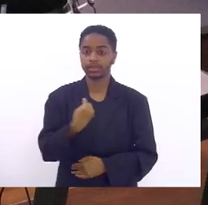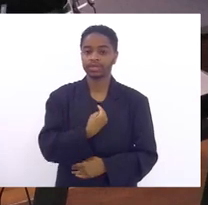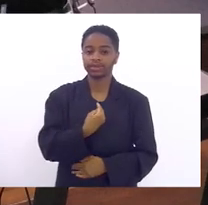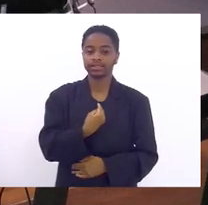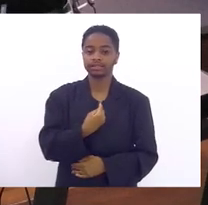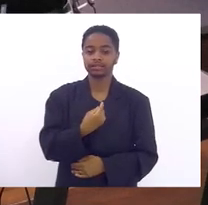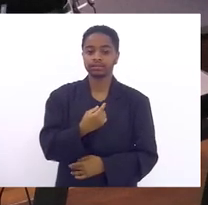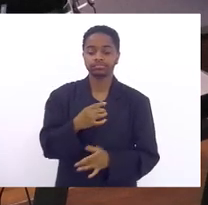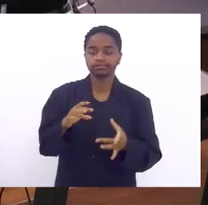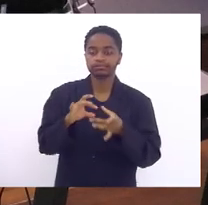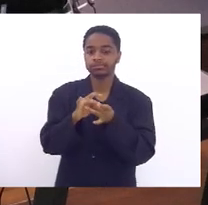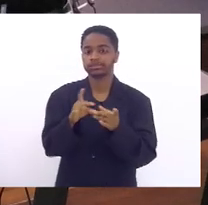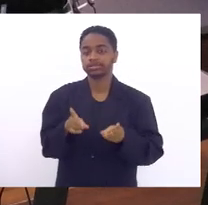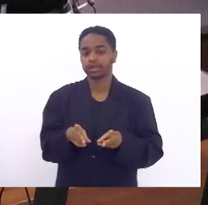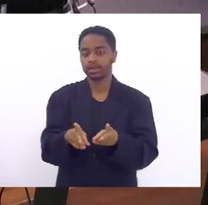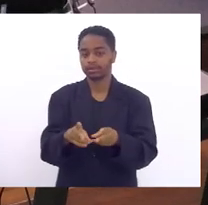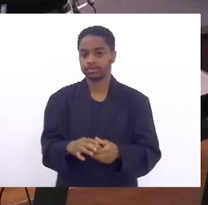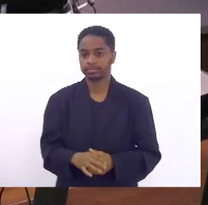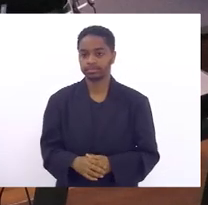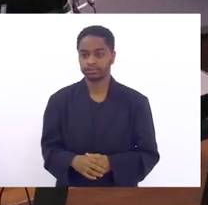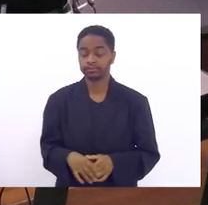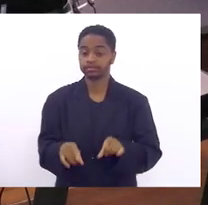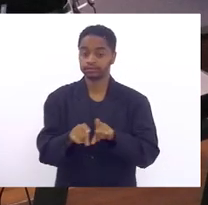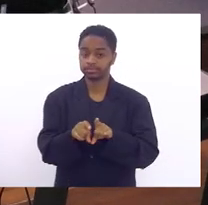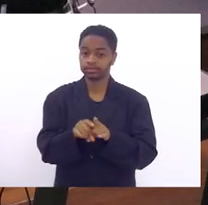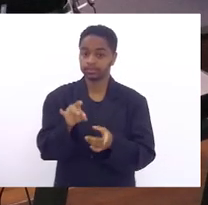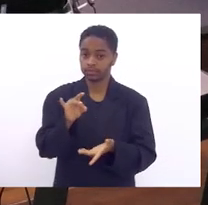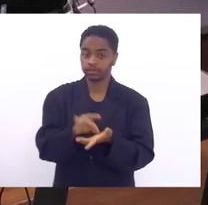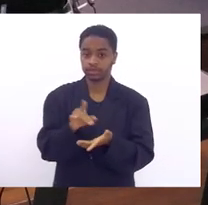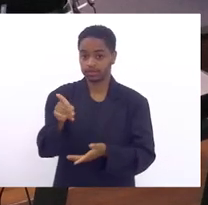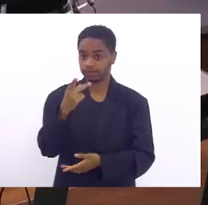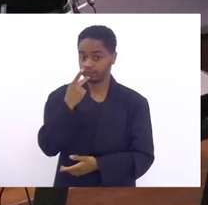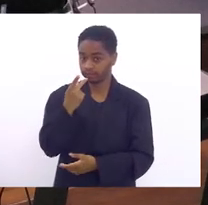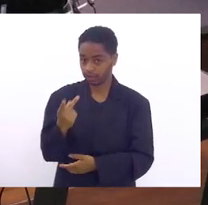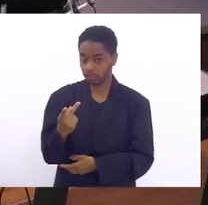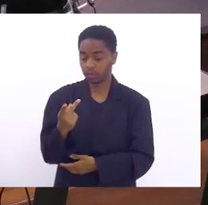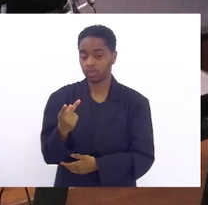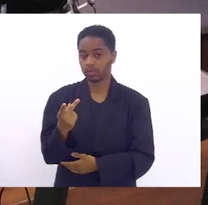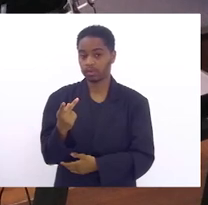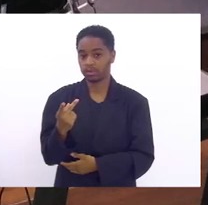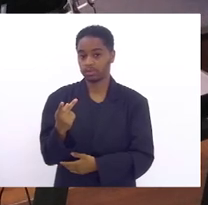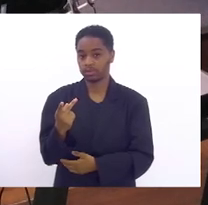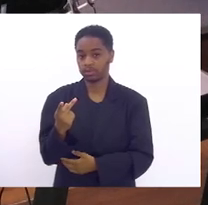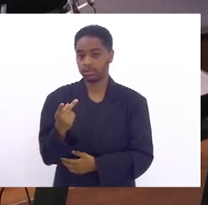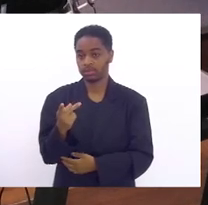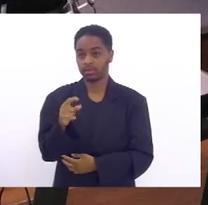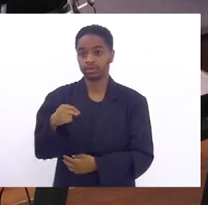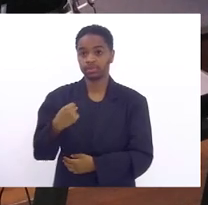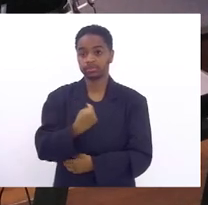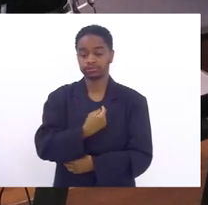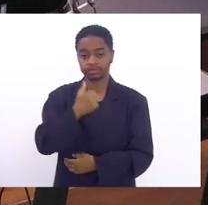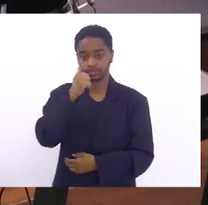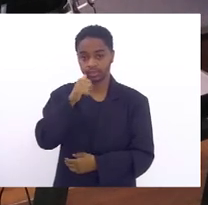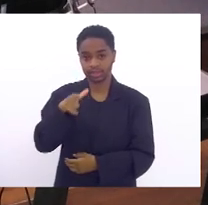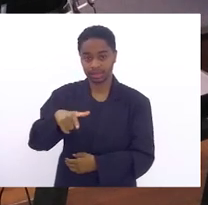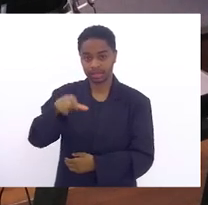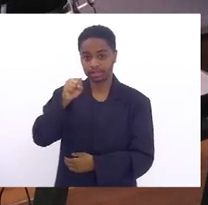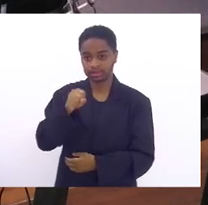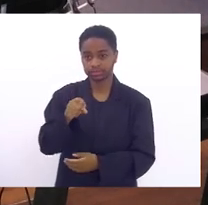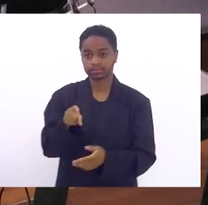casa e e de fato como você falou eh nós mulheres lesbicas estamos